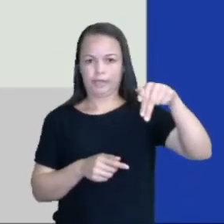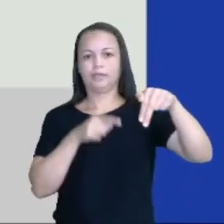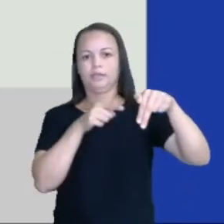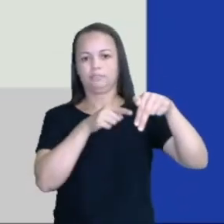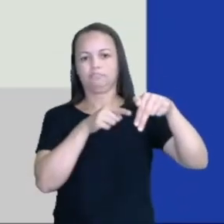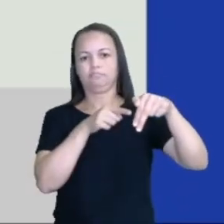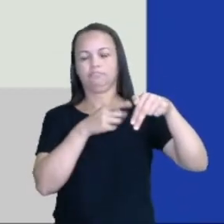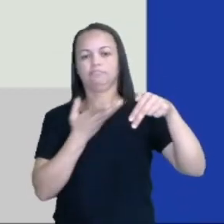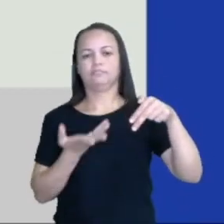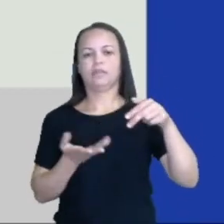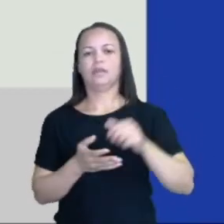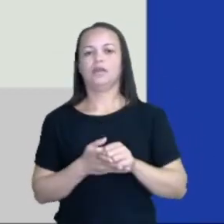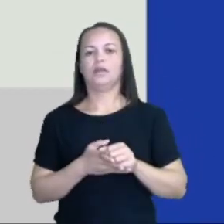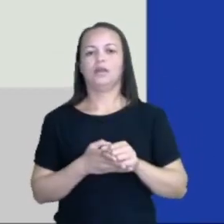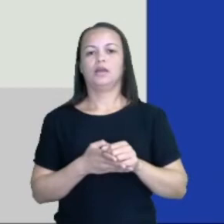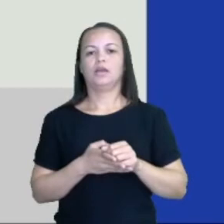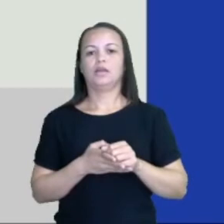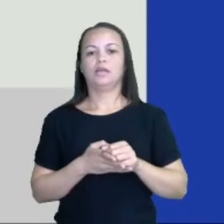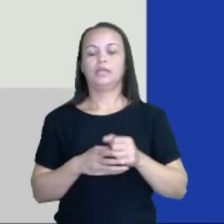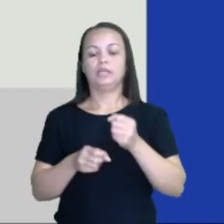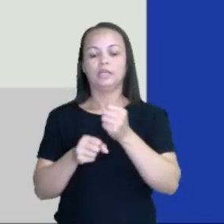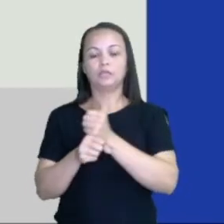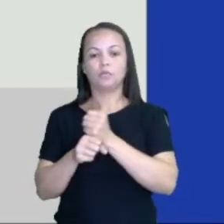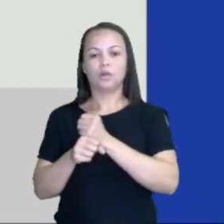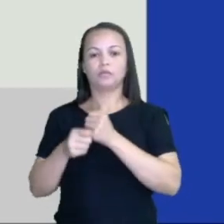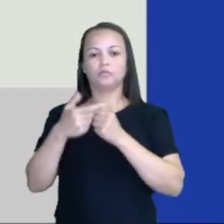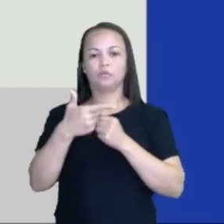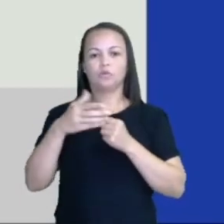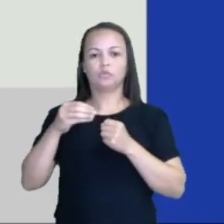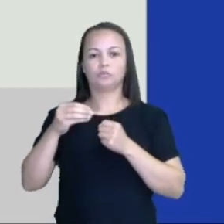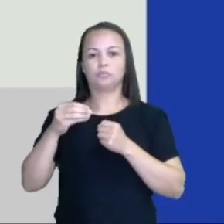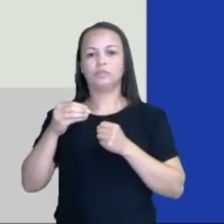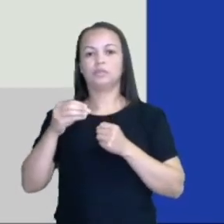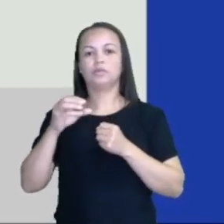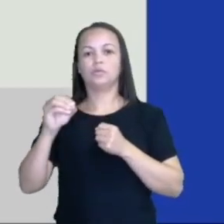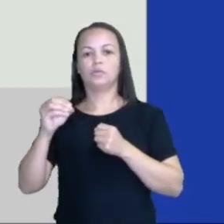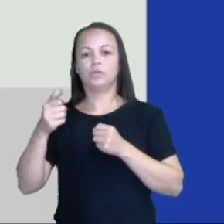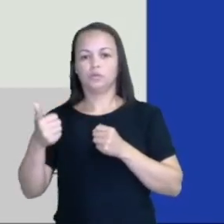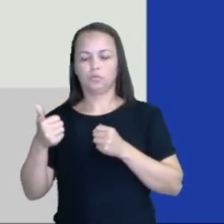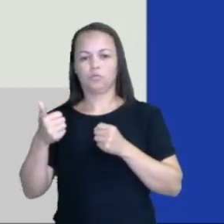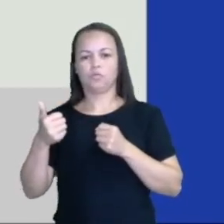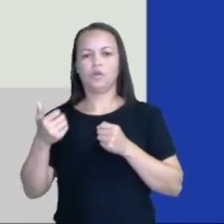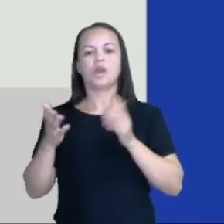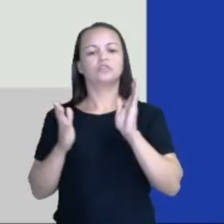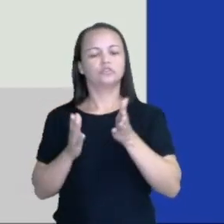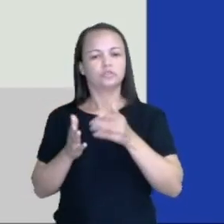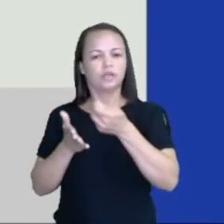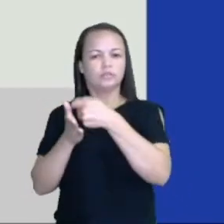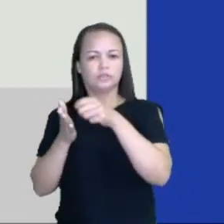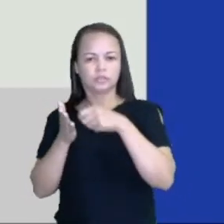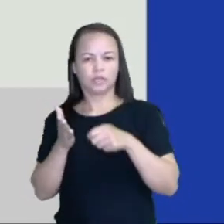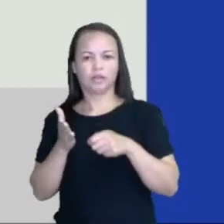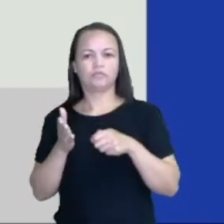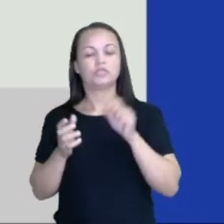N's. Em 2001, anos já se escreve apenas com um